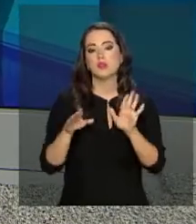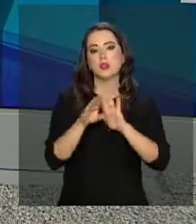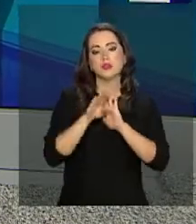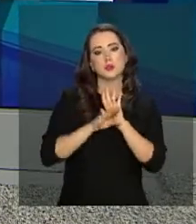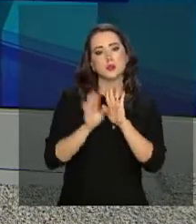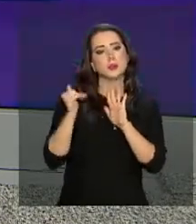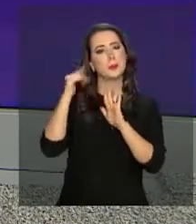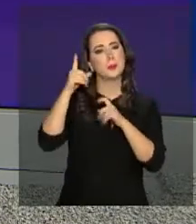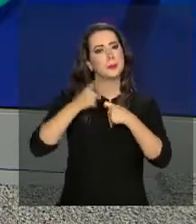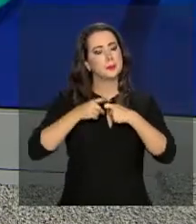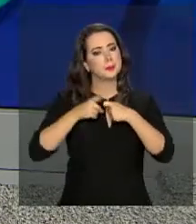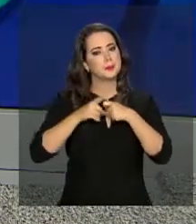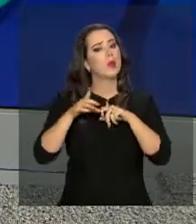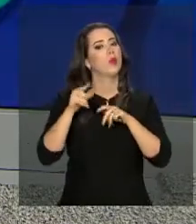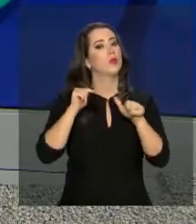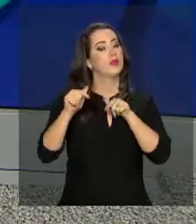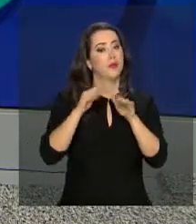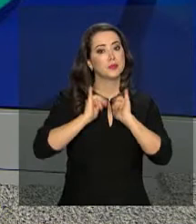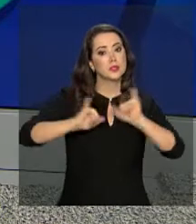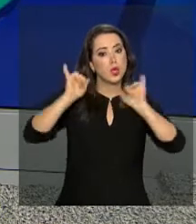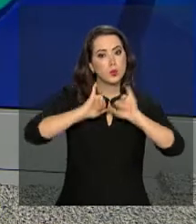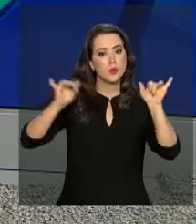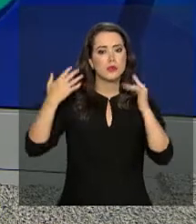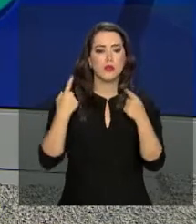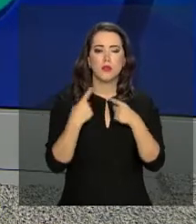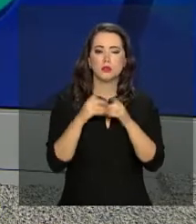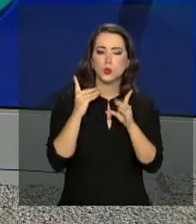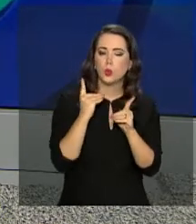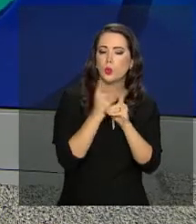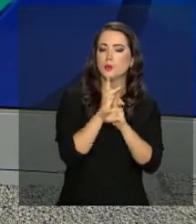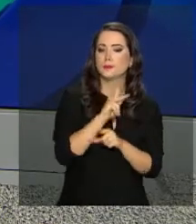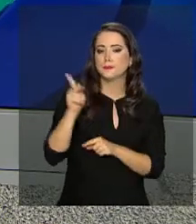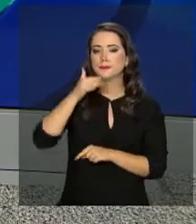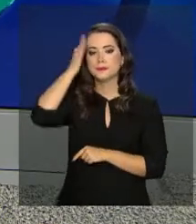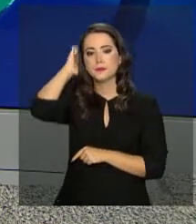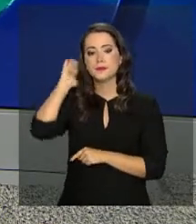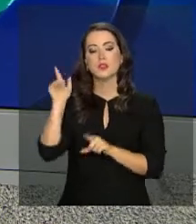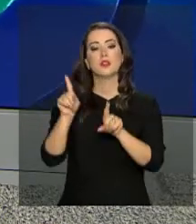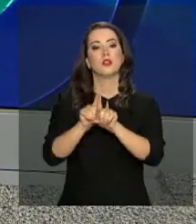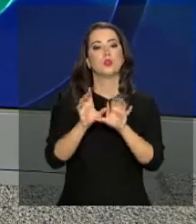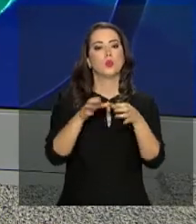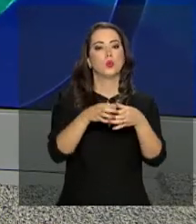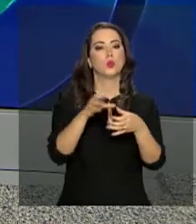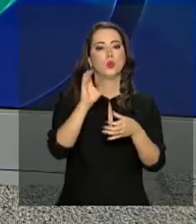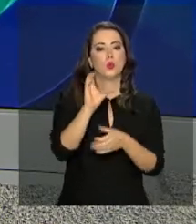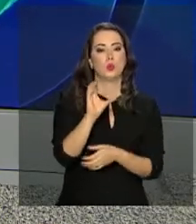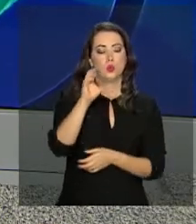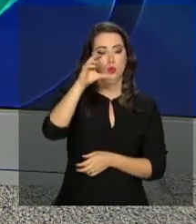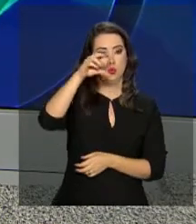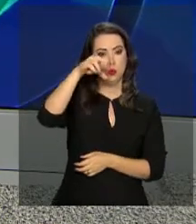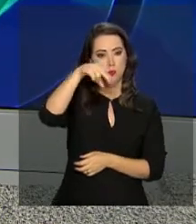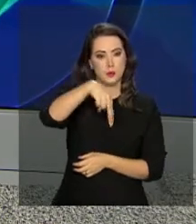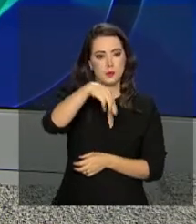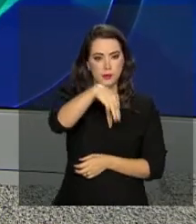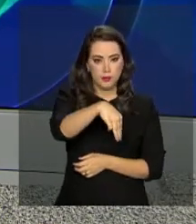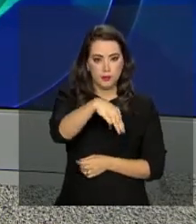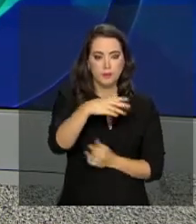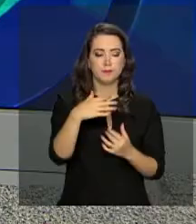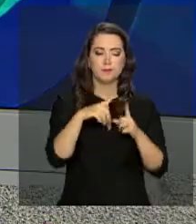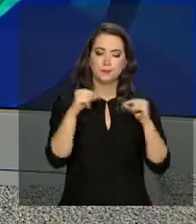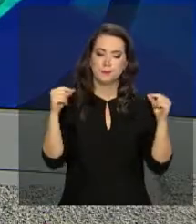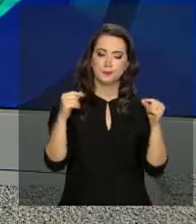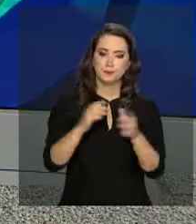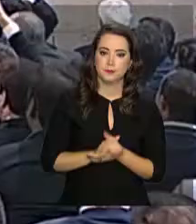mais médicos a medida foi anunciada durante encontro do presidente michel temer na confederação nacional de municípios em